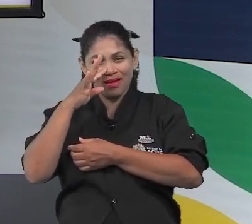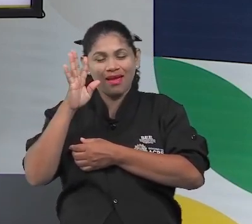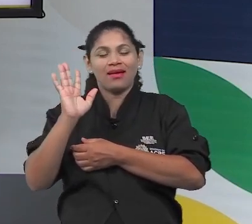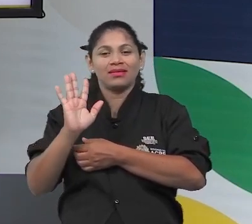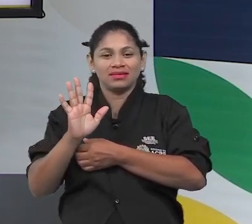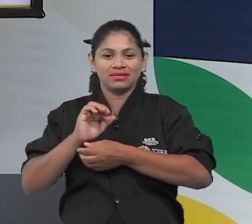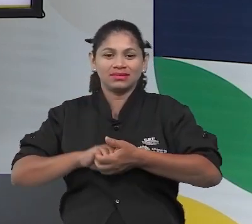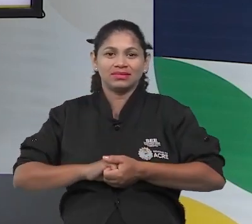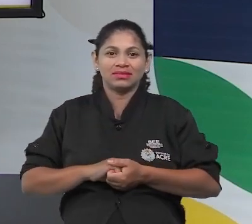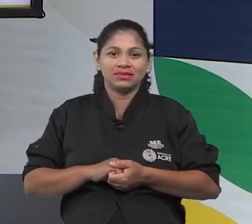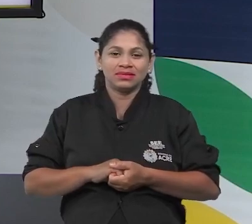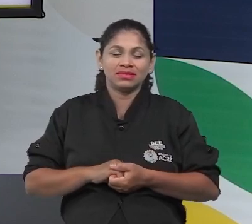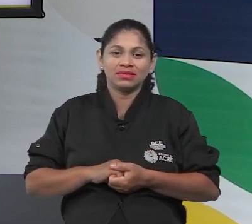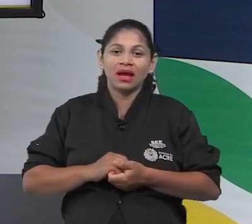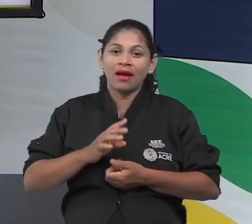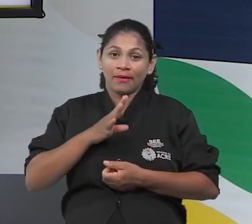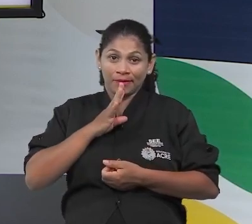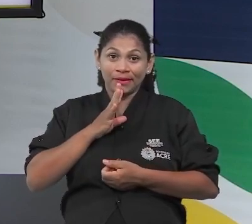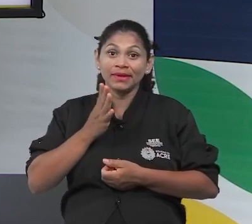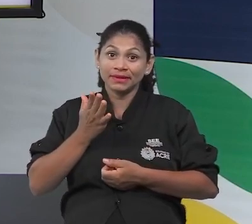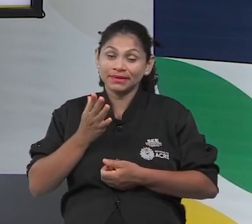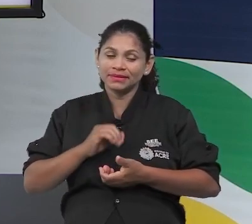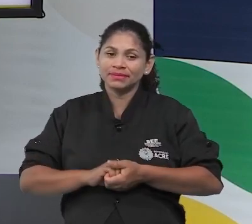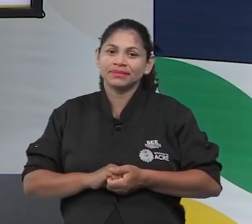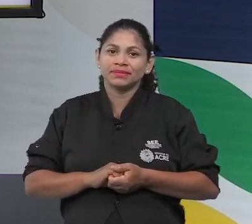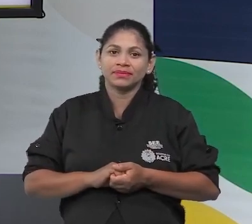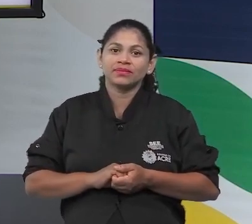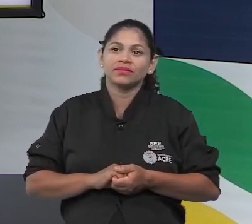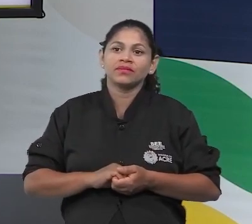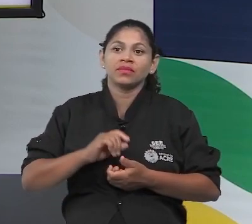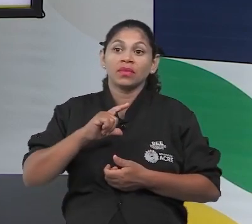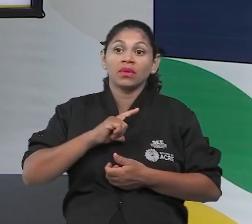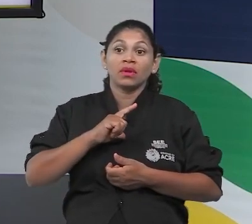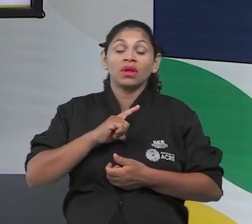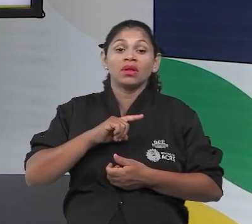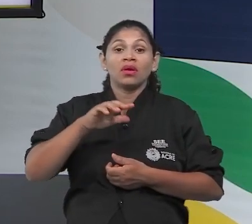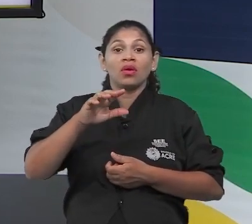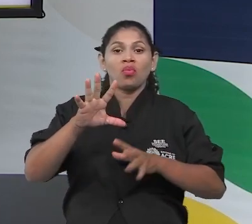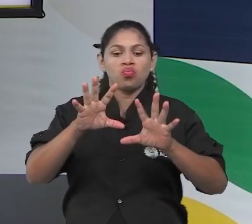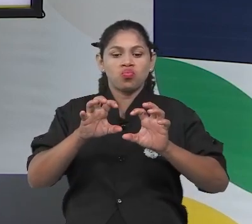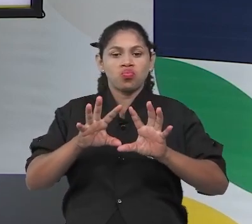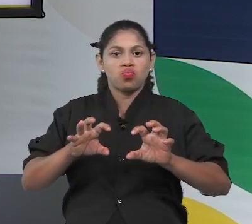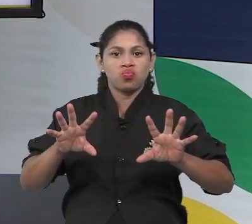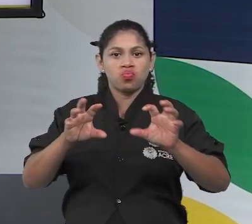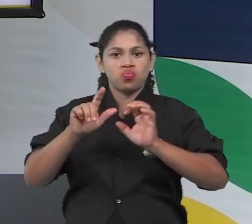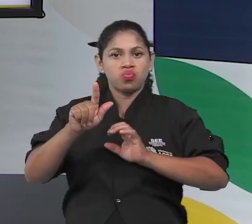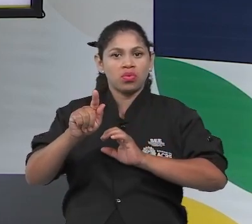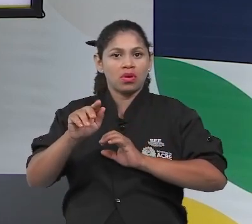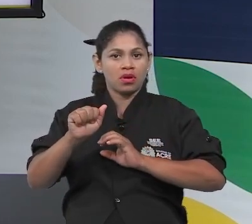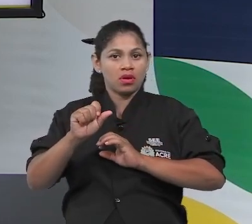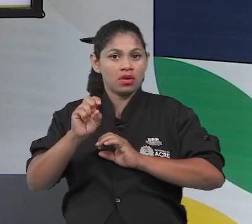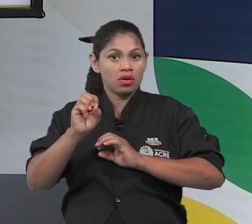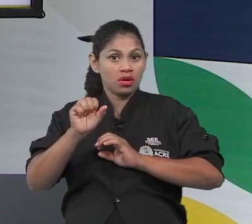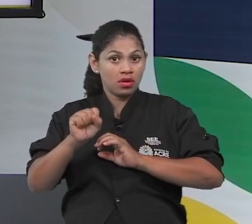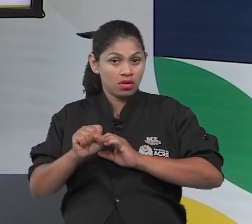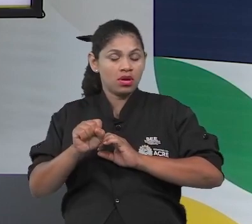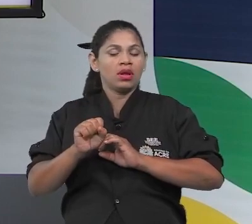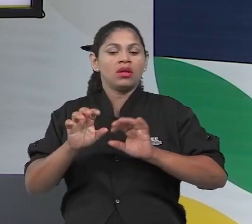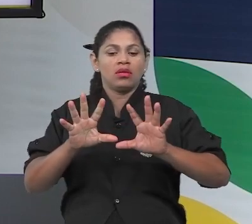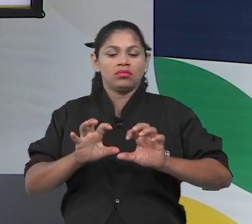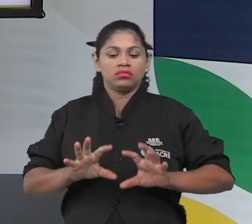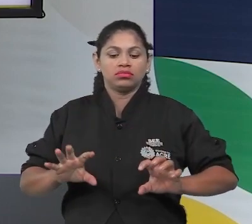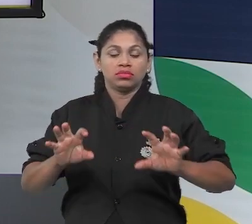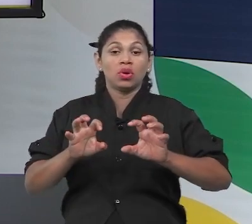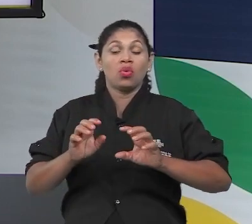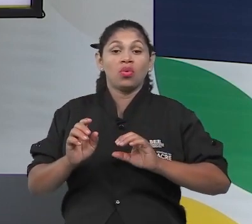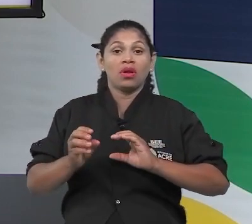desse globo, a gente vai ter o quê? A gente vai ter um gás, né, que pode ser o neônio ou o argônio, e quando vai ter uma alta